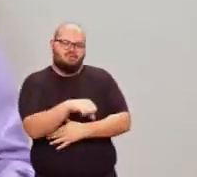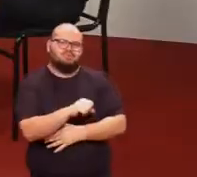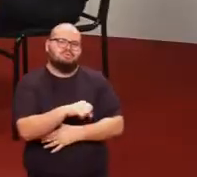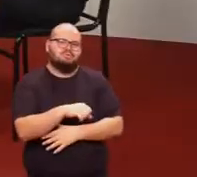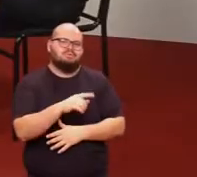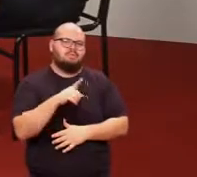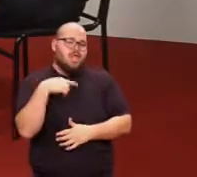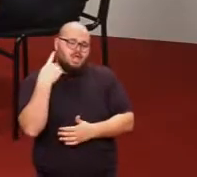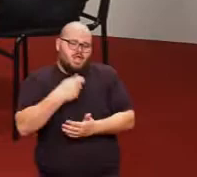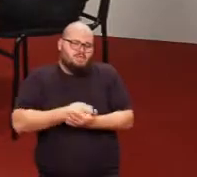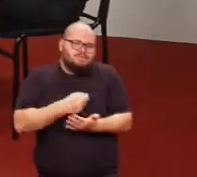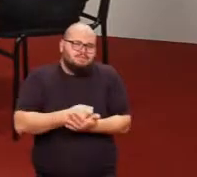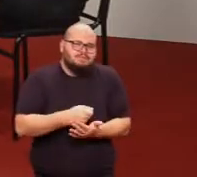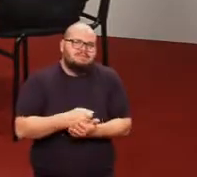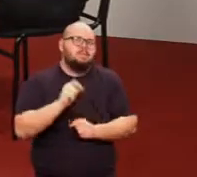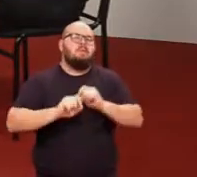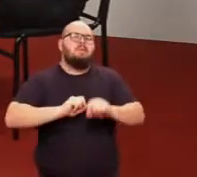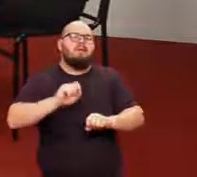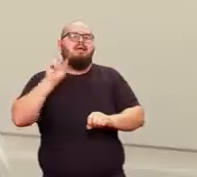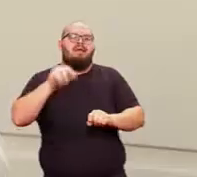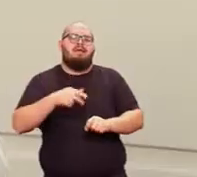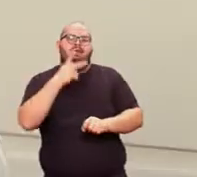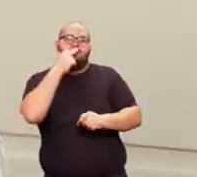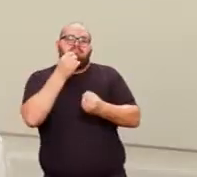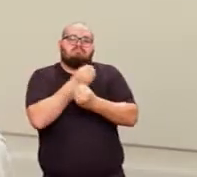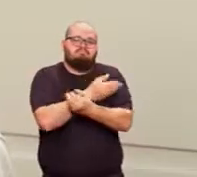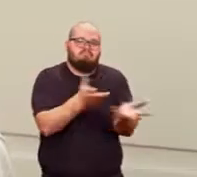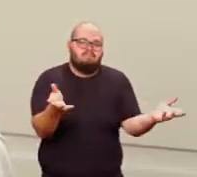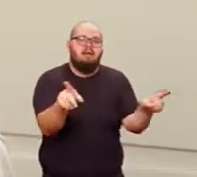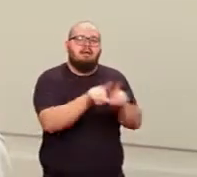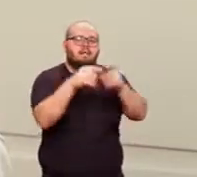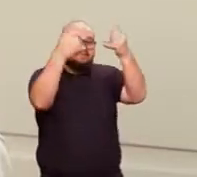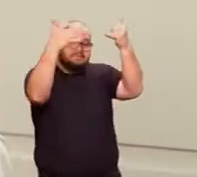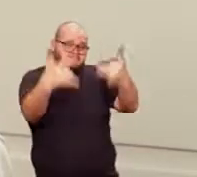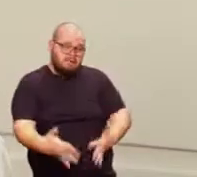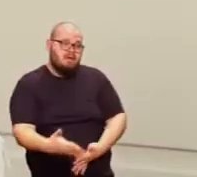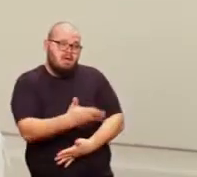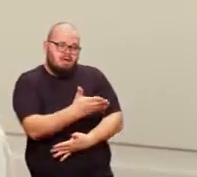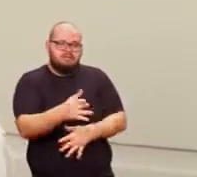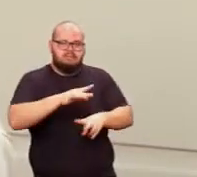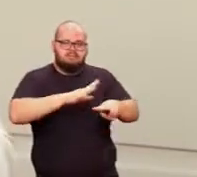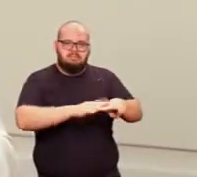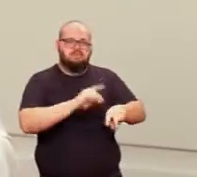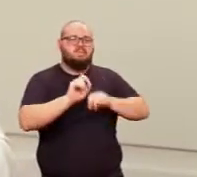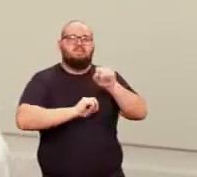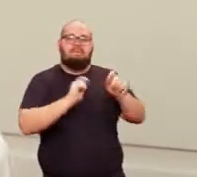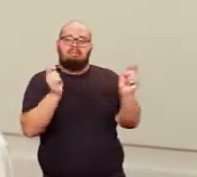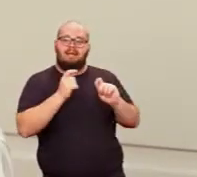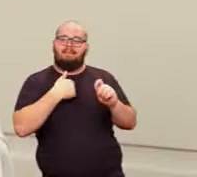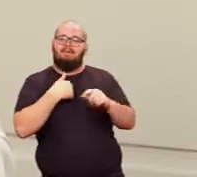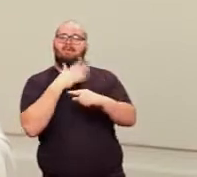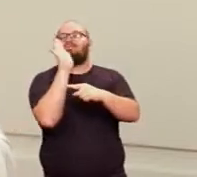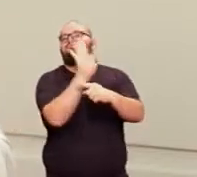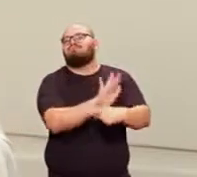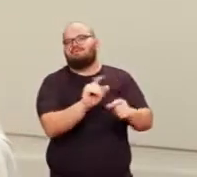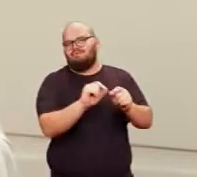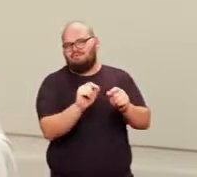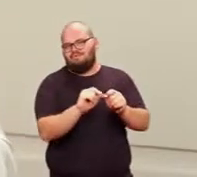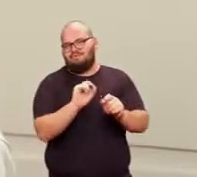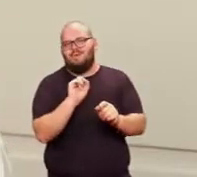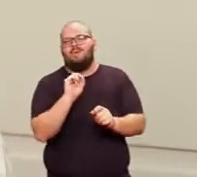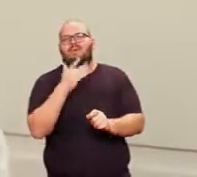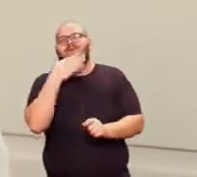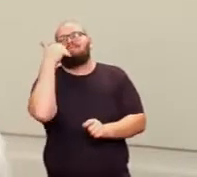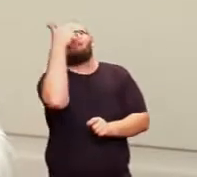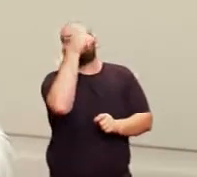ser considerado. A nossa obrigação, digamos assim, é disponibilizar e explicar para aquele